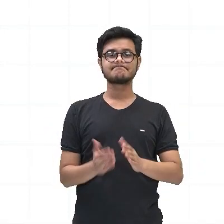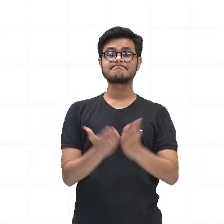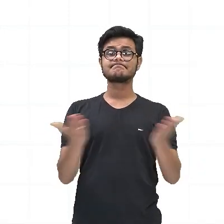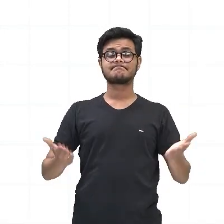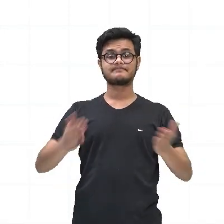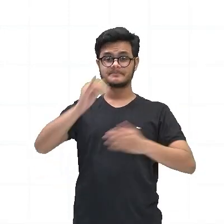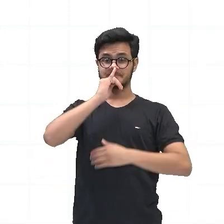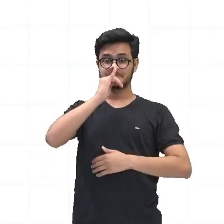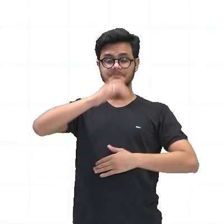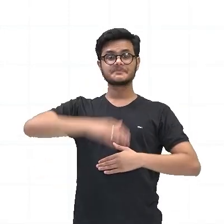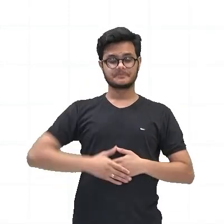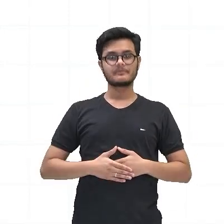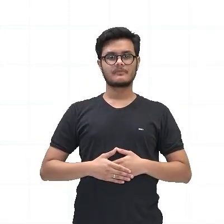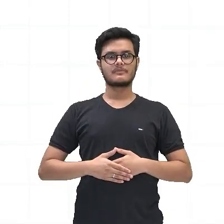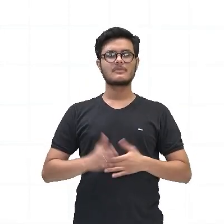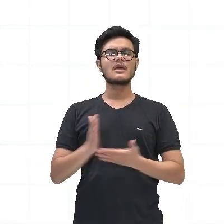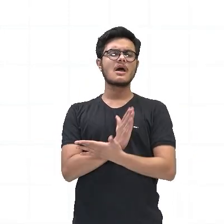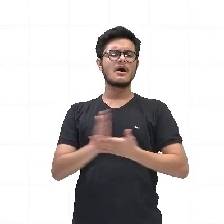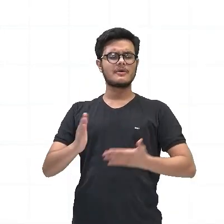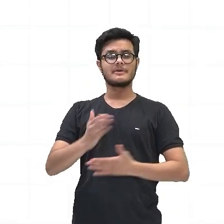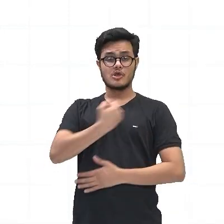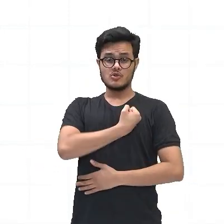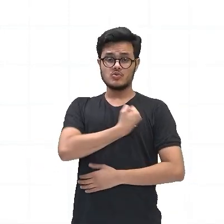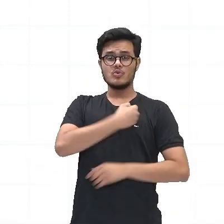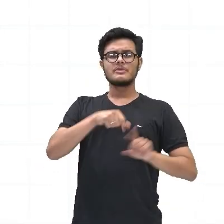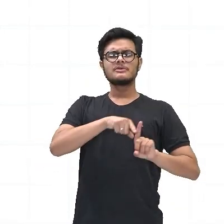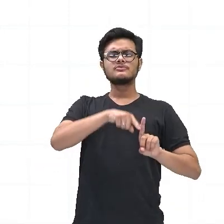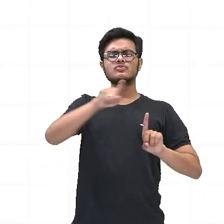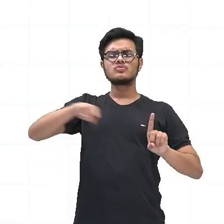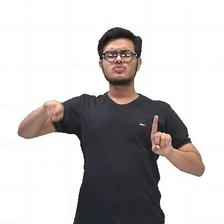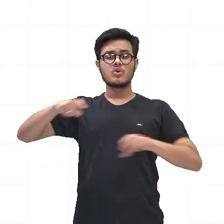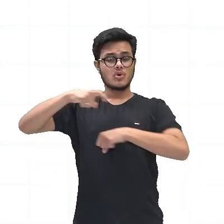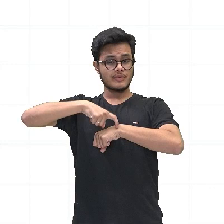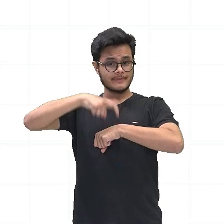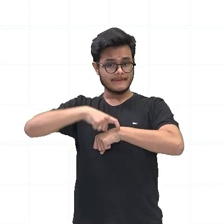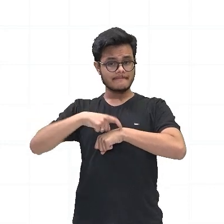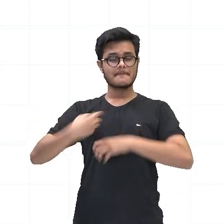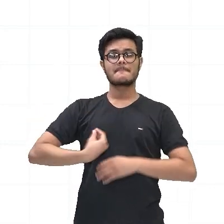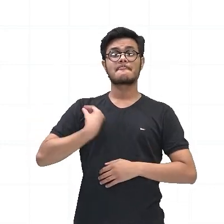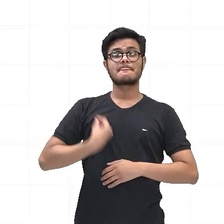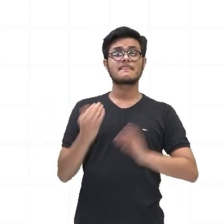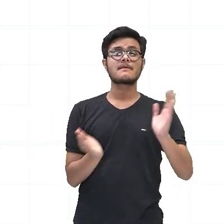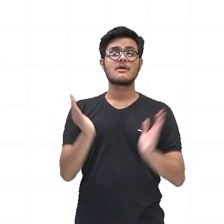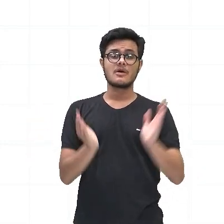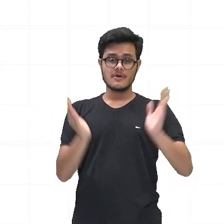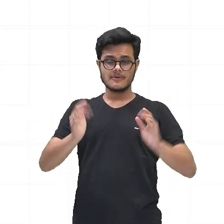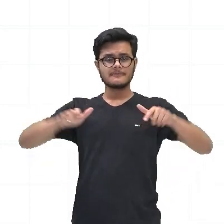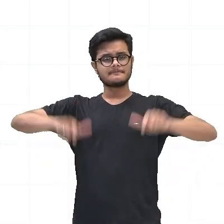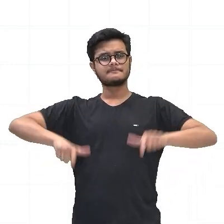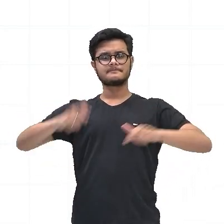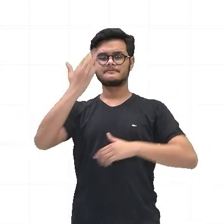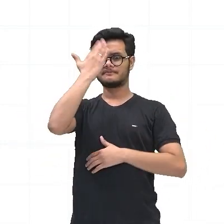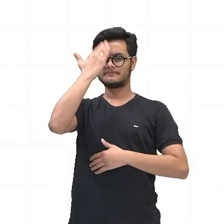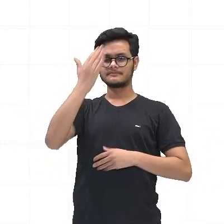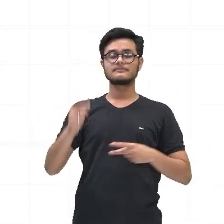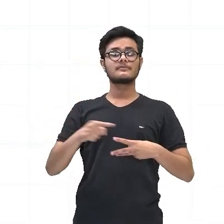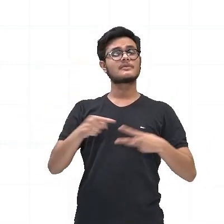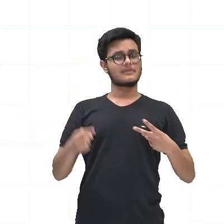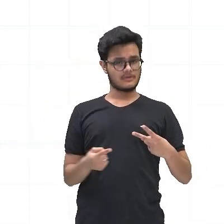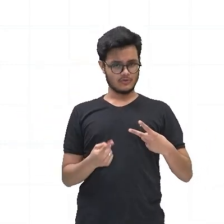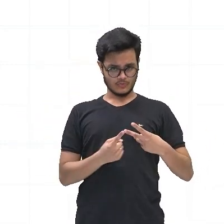com base na sua taxa de consumo e no seu tempo de reposição no ambiente, podemos classificar as fontes de energia